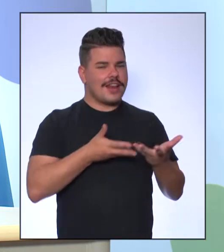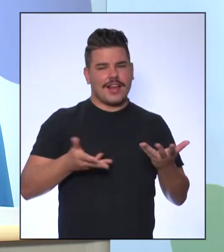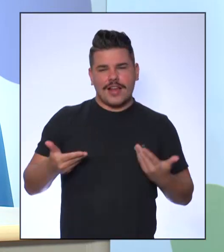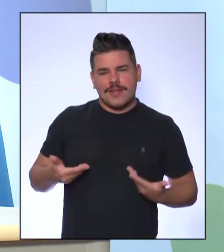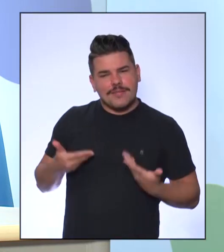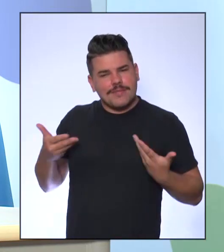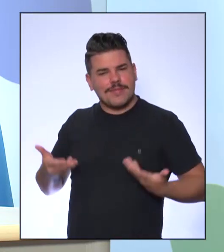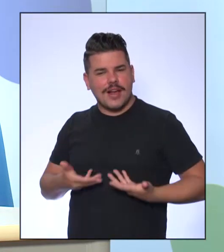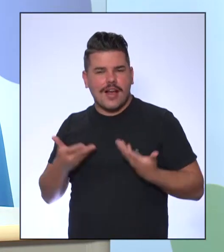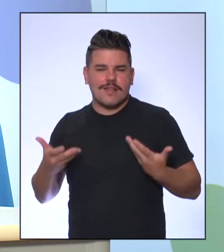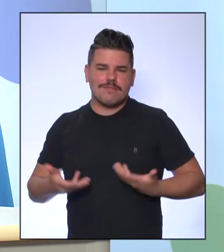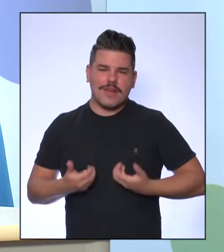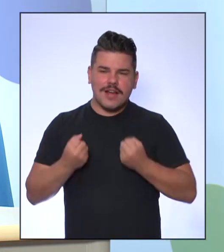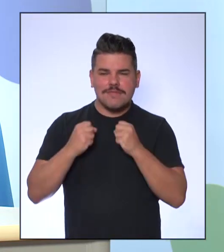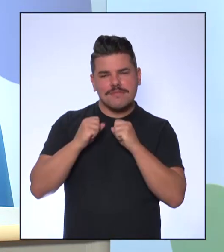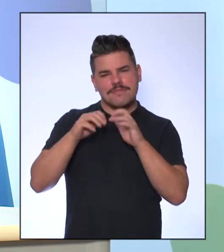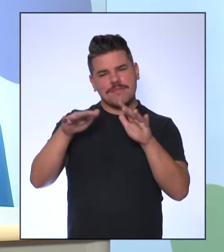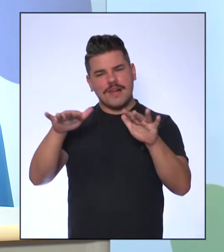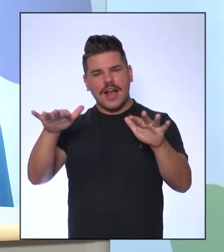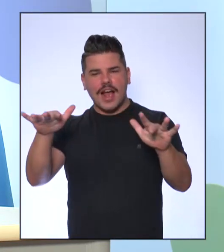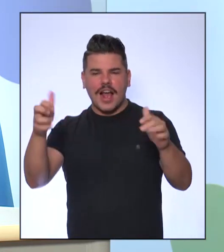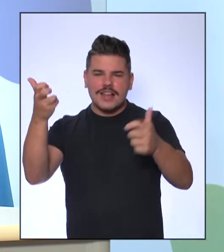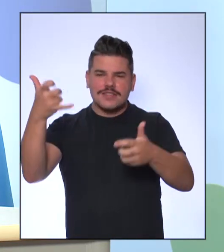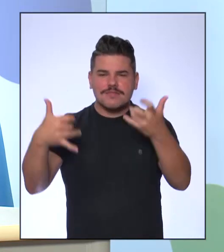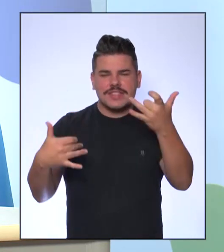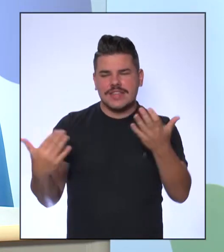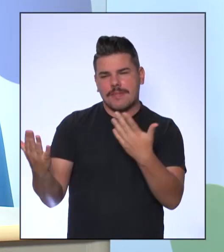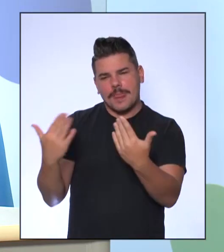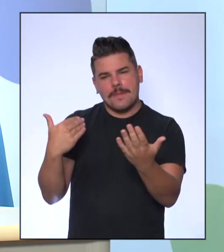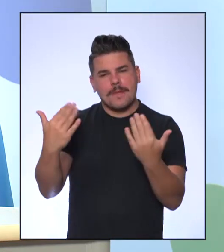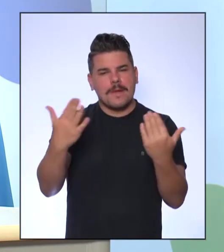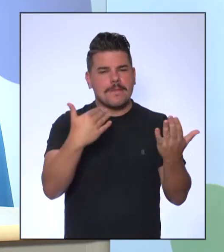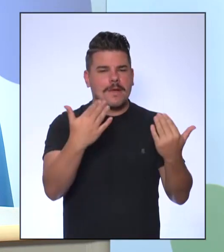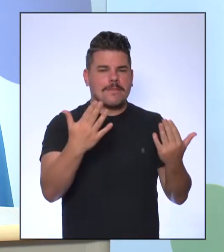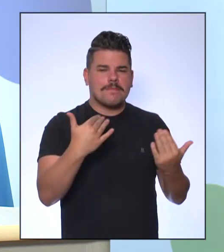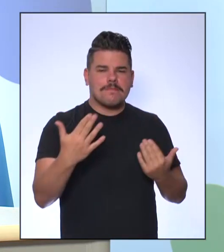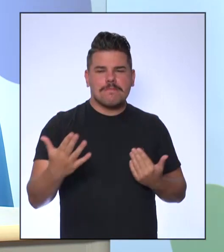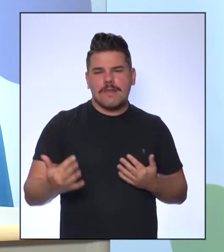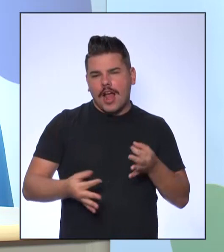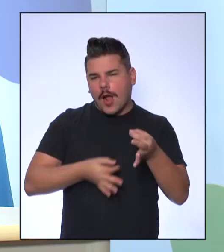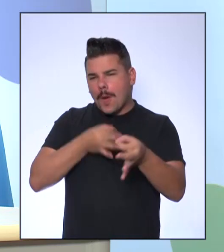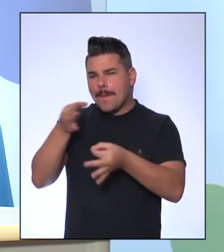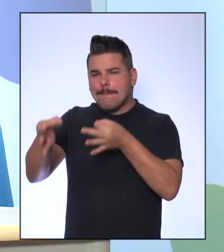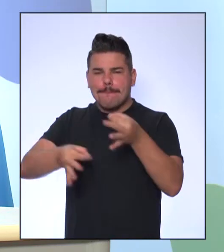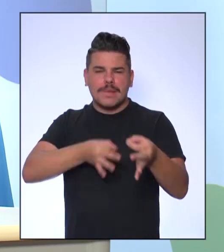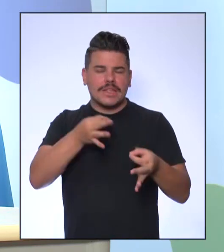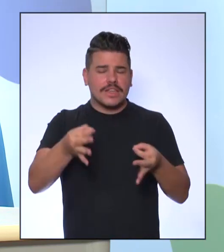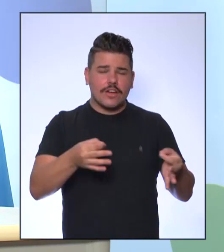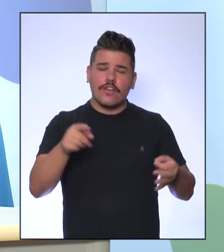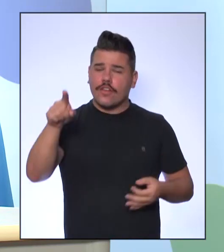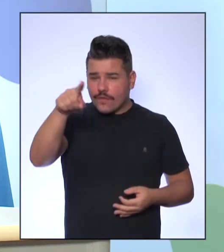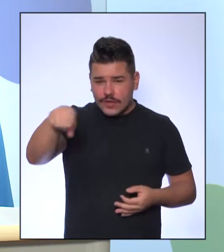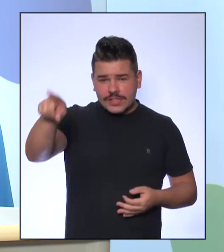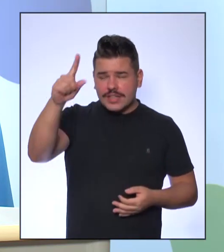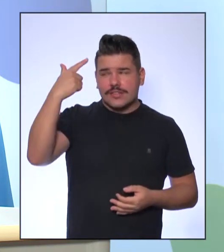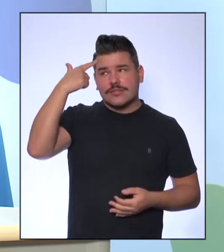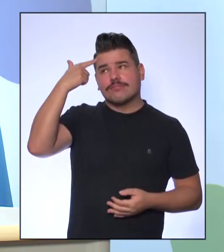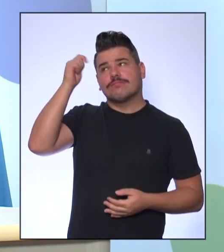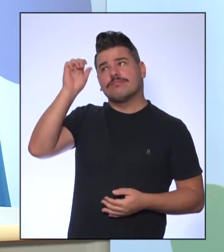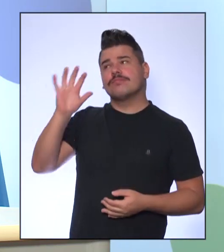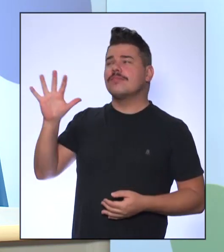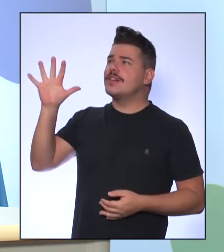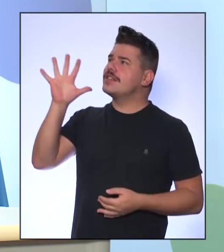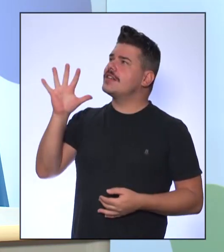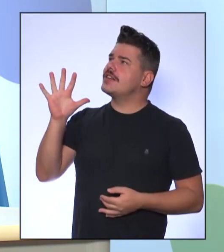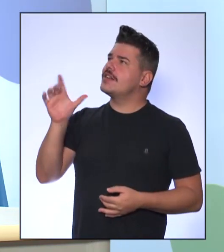mais expansivas, né? Elas gostam de conversar, de criticar. Qual é a imagem que nós temos da